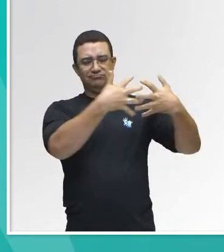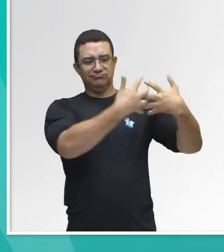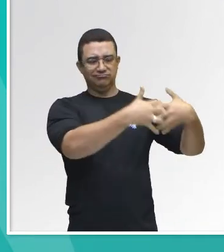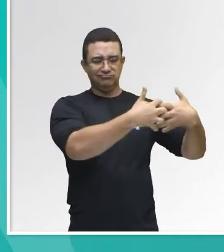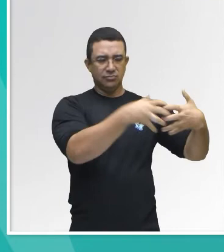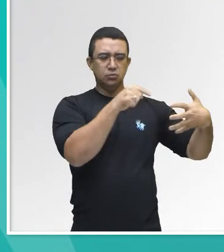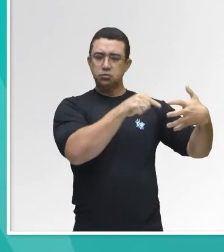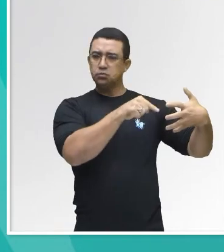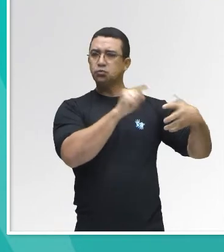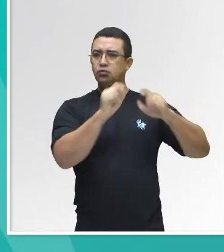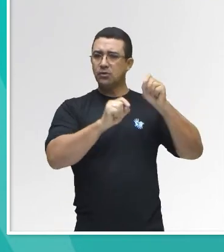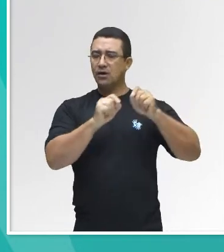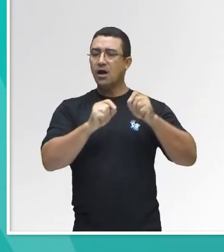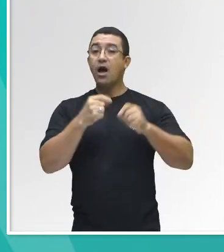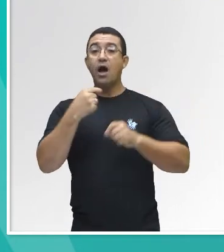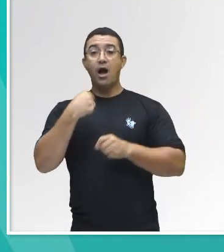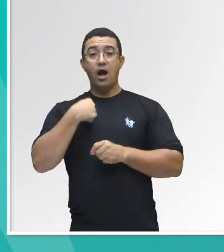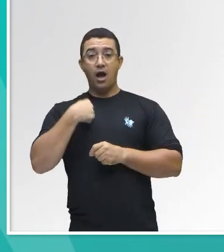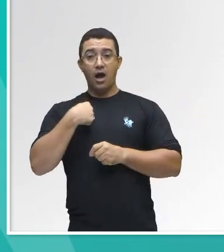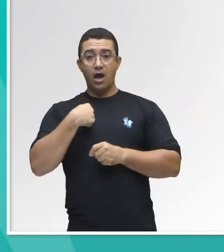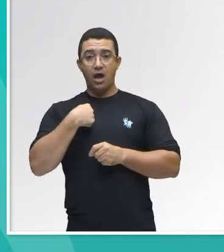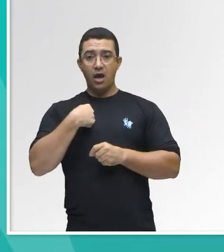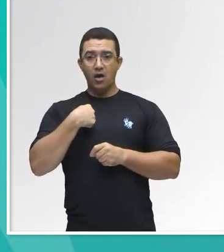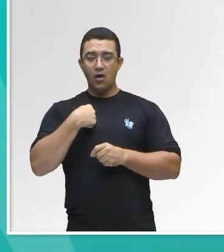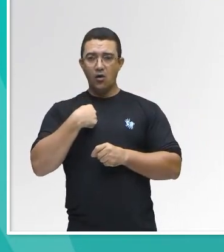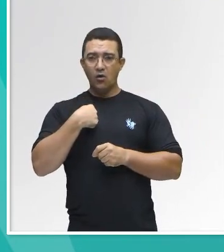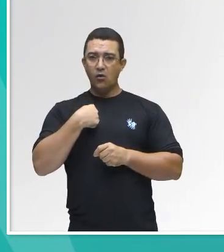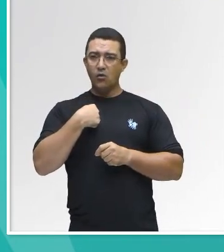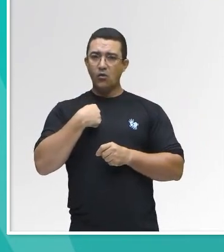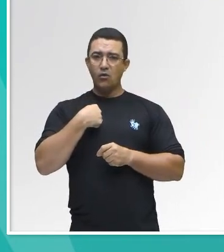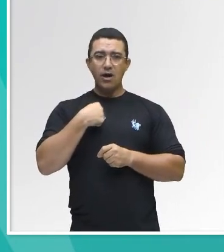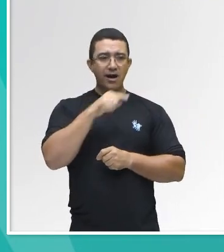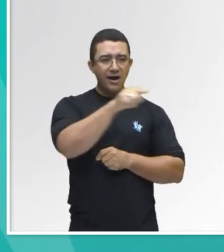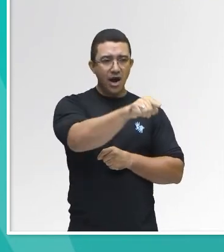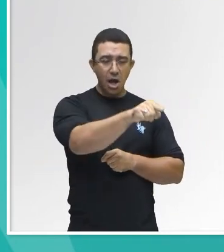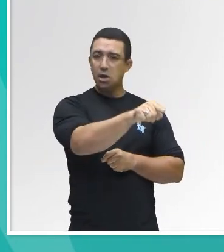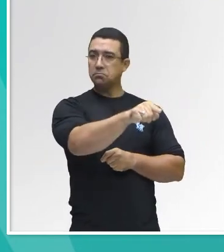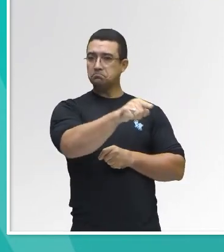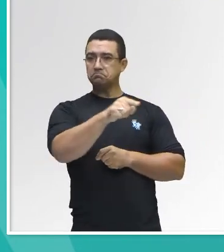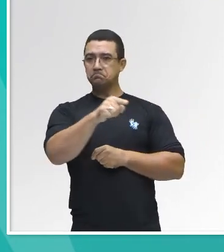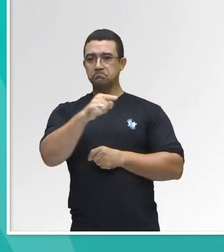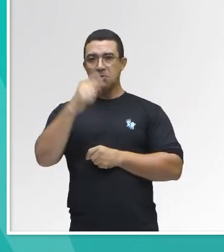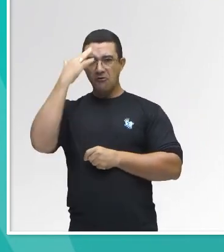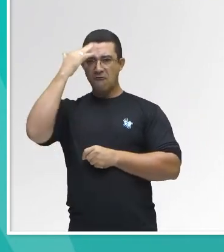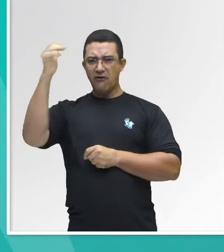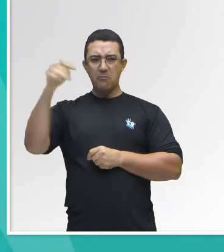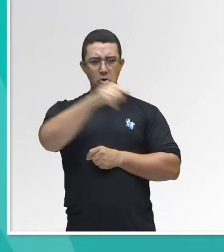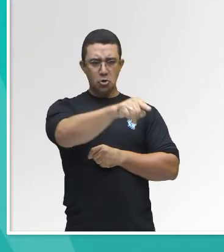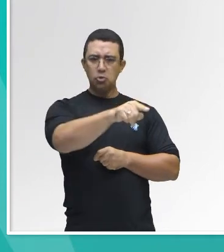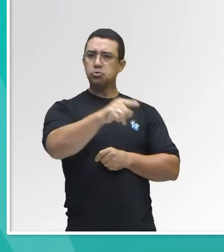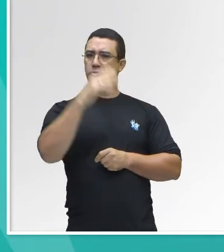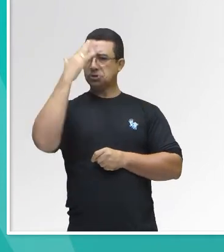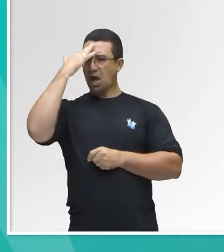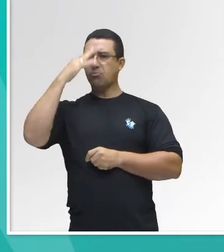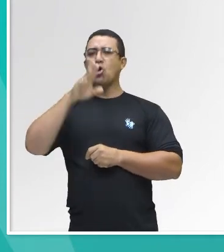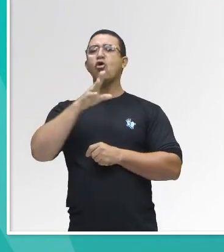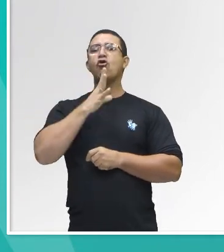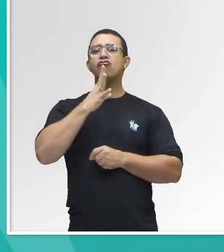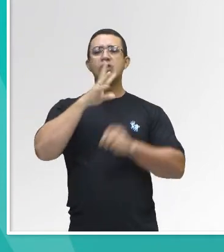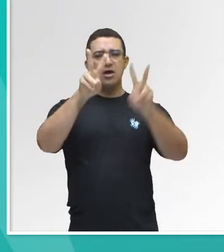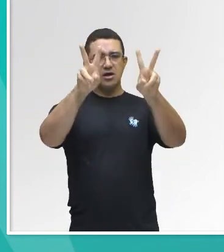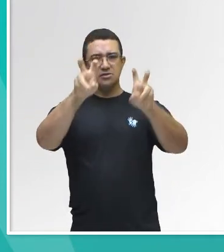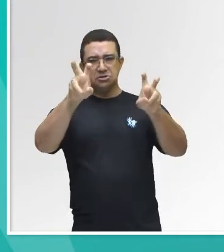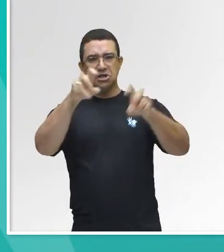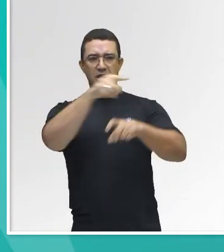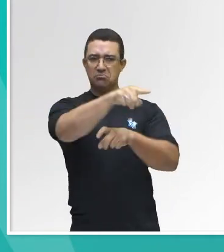que eu tomo para mim a opinião de um especialista no tema, né? Pode ser